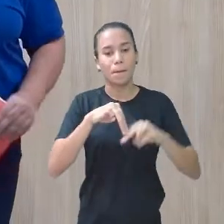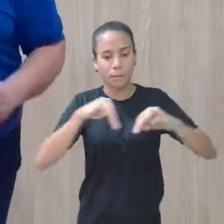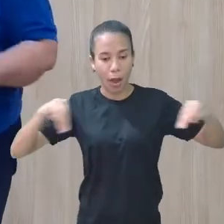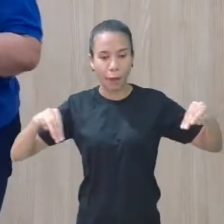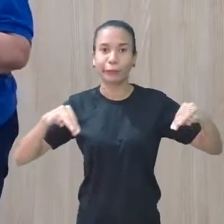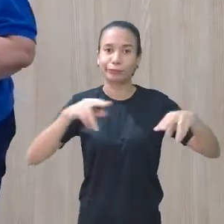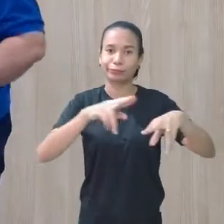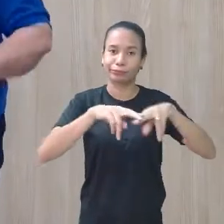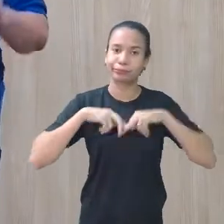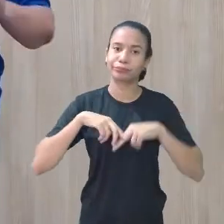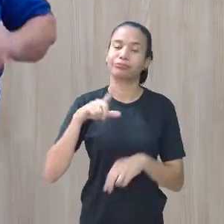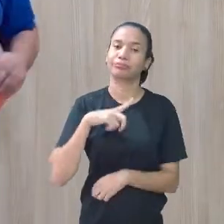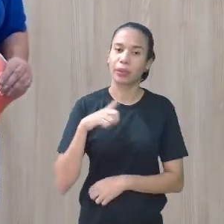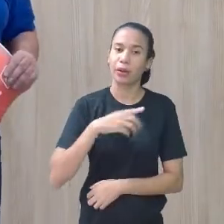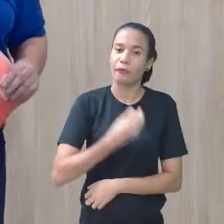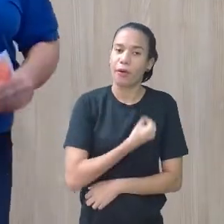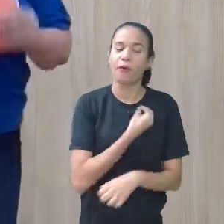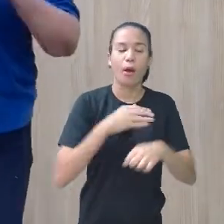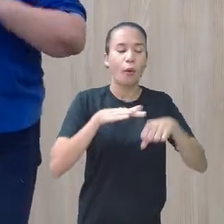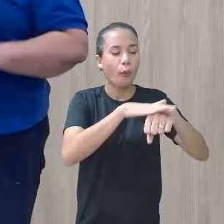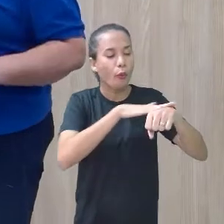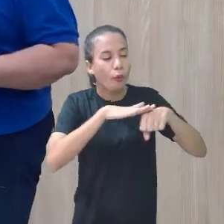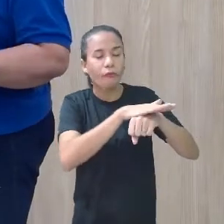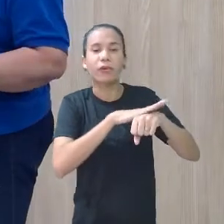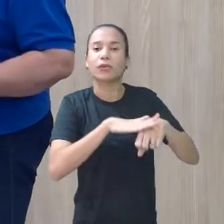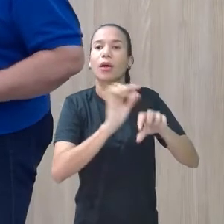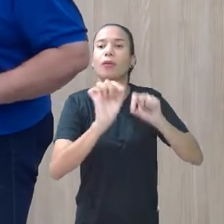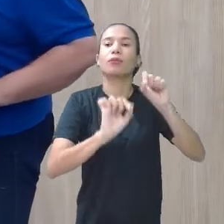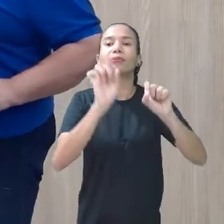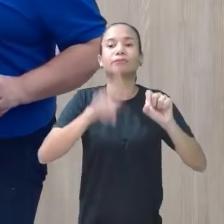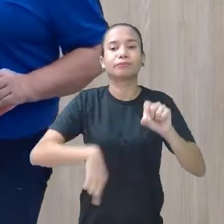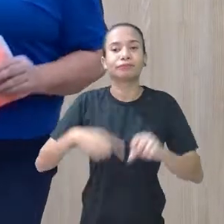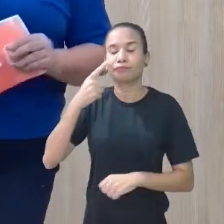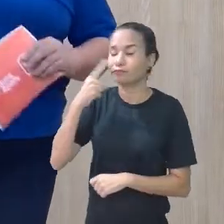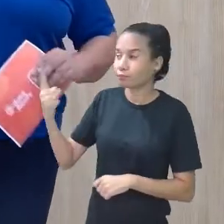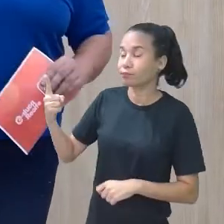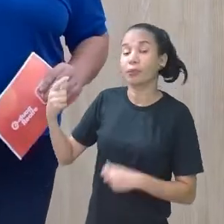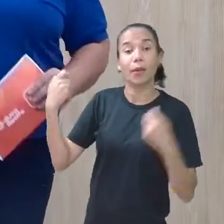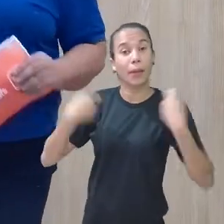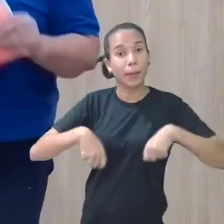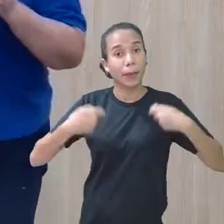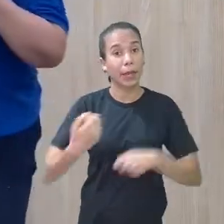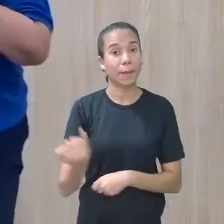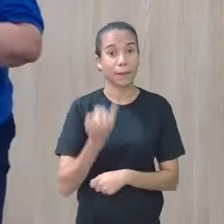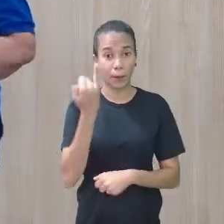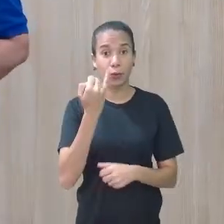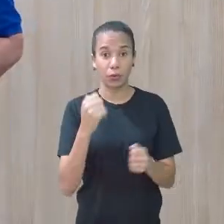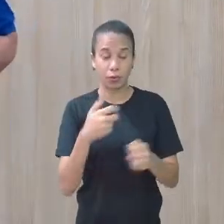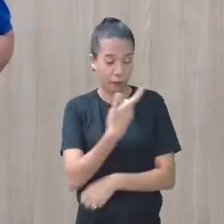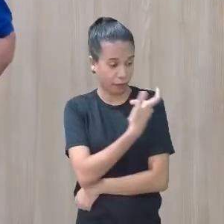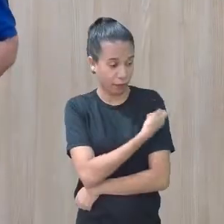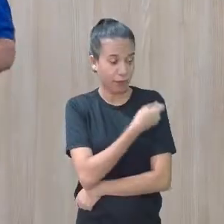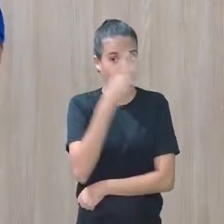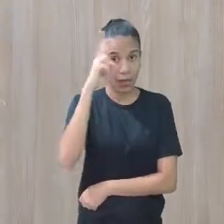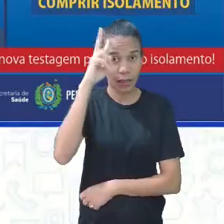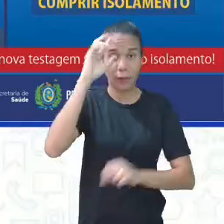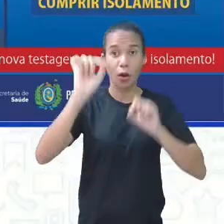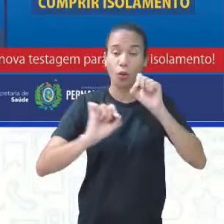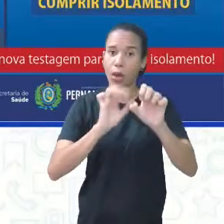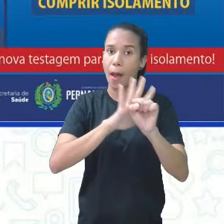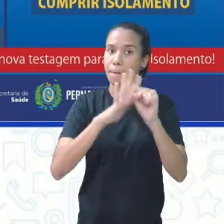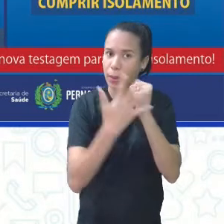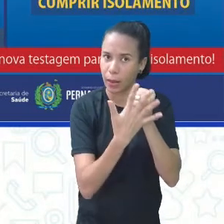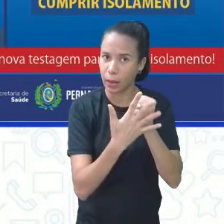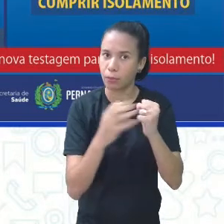outra. Então, aí, a gente vai conversar um pouquinho sobre essa questão, né, da vacinação. E aí a gente vai lembrar, a